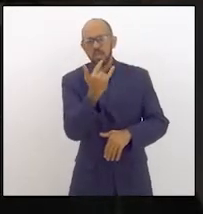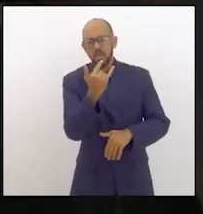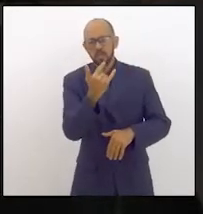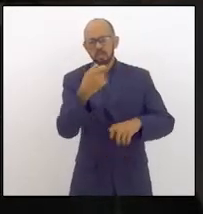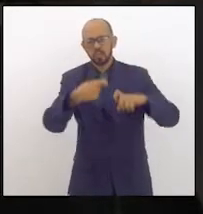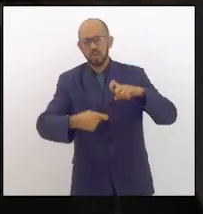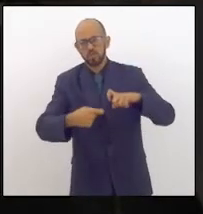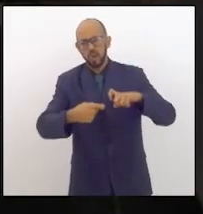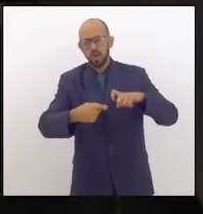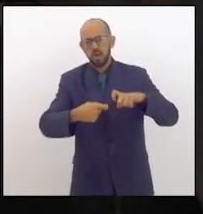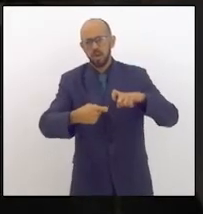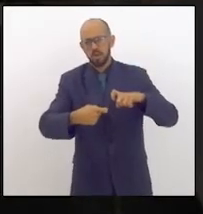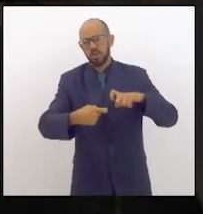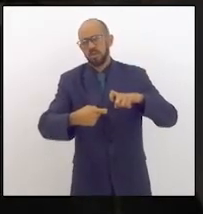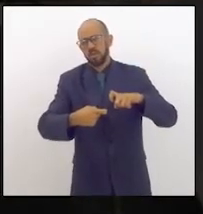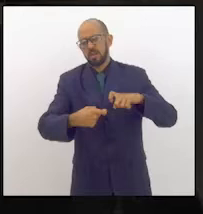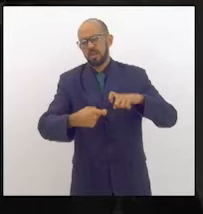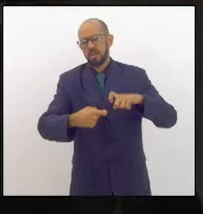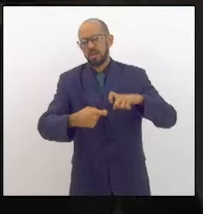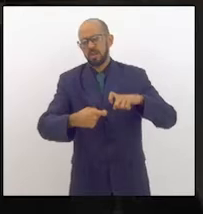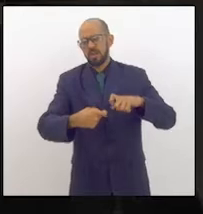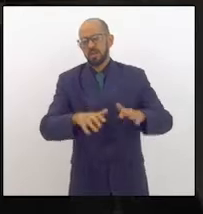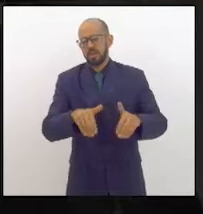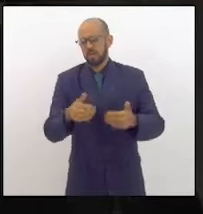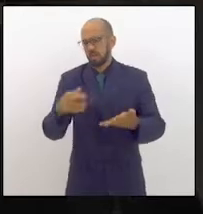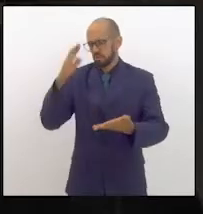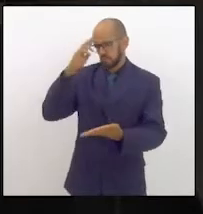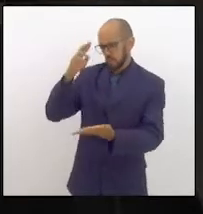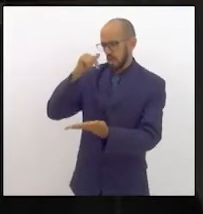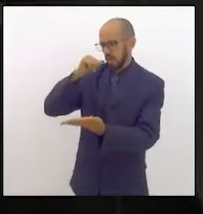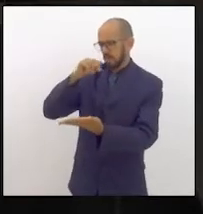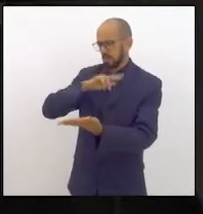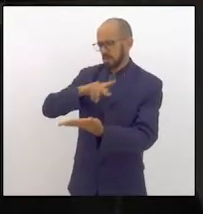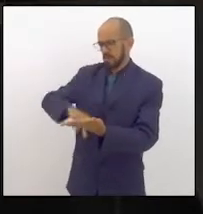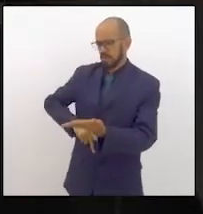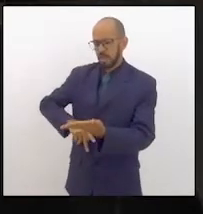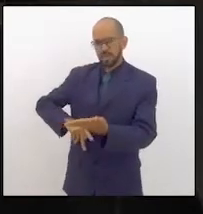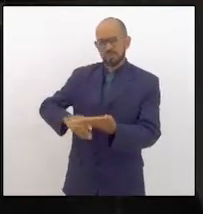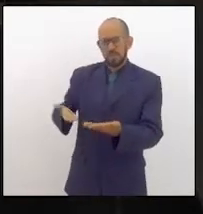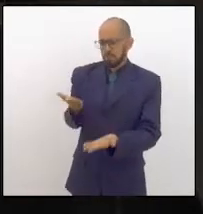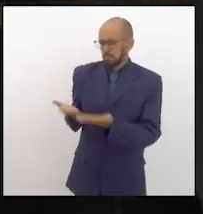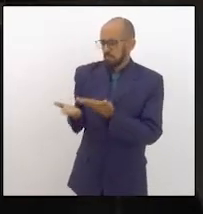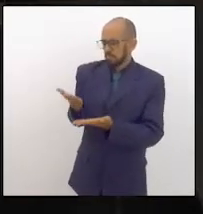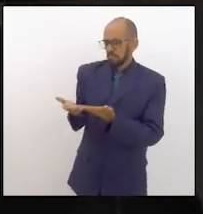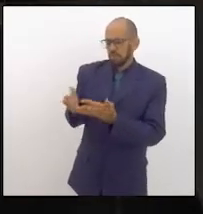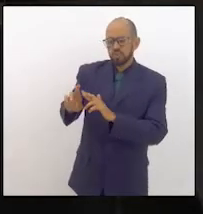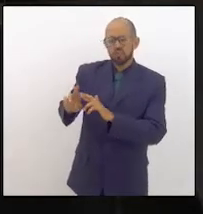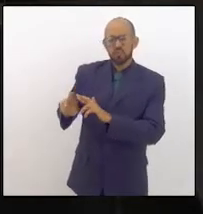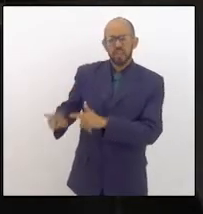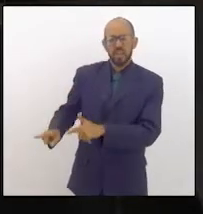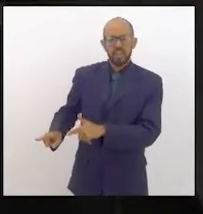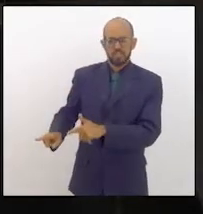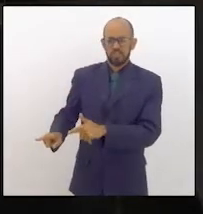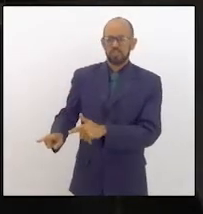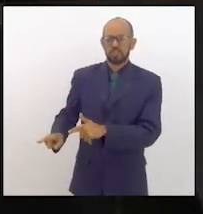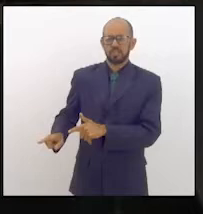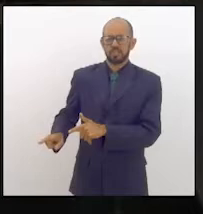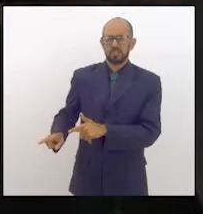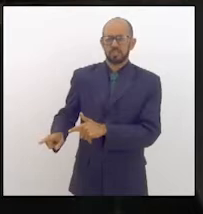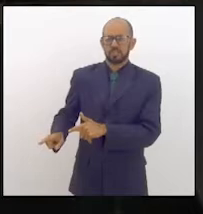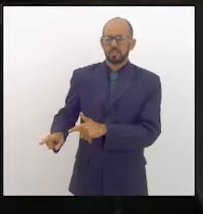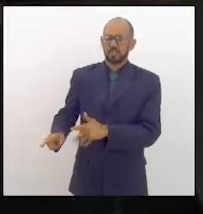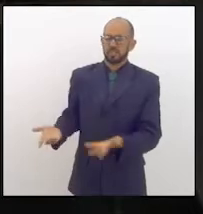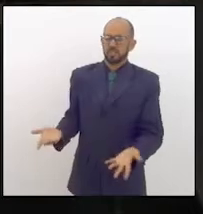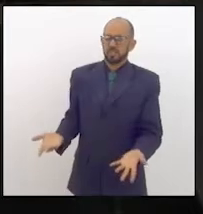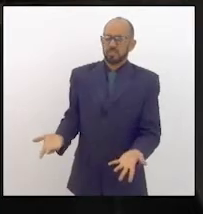e estupro Então o senhor a presidente dois pesos e Duas Medidas que a gente tá vendo final de contas